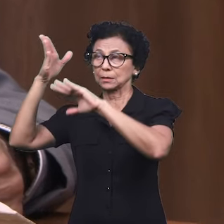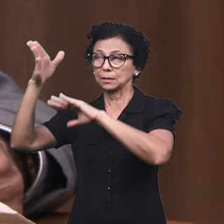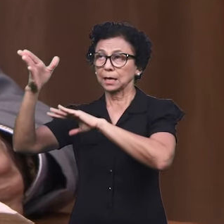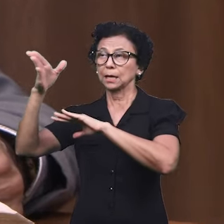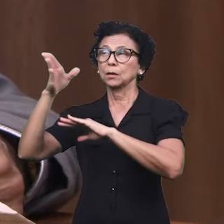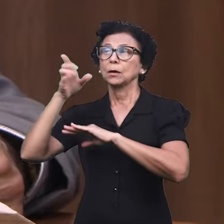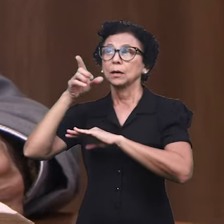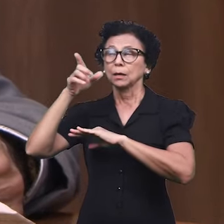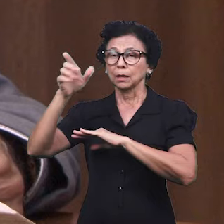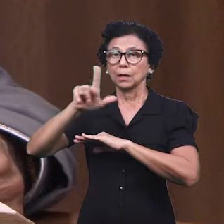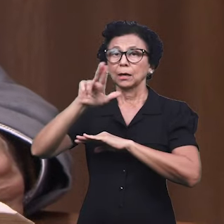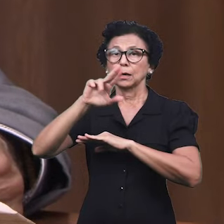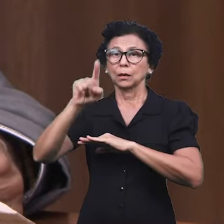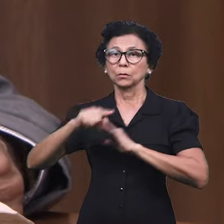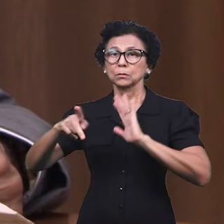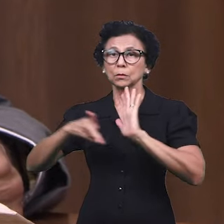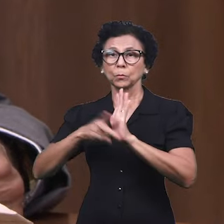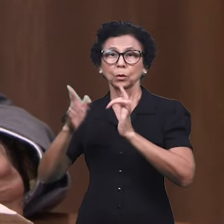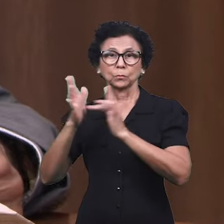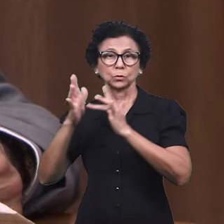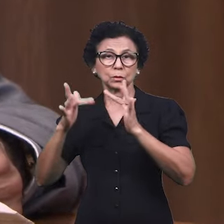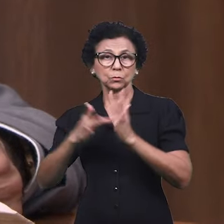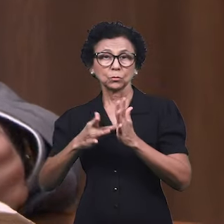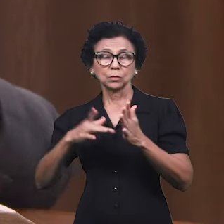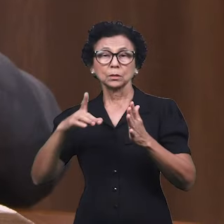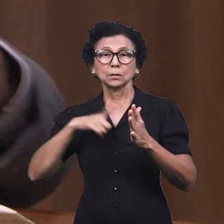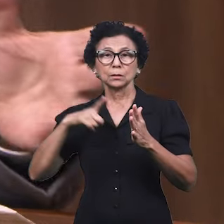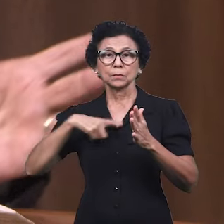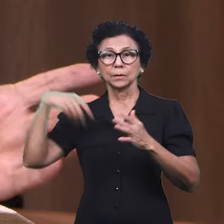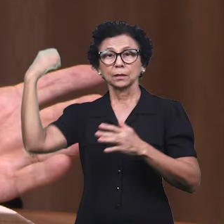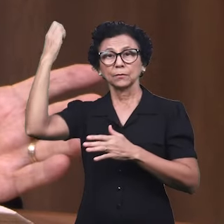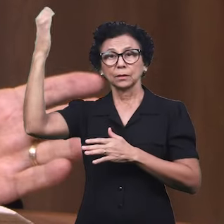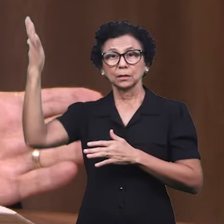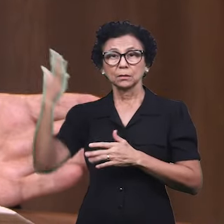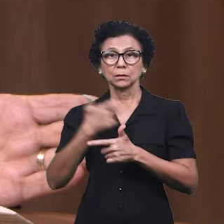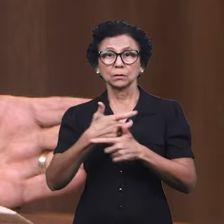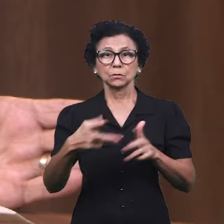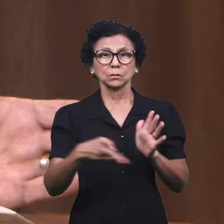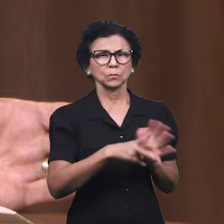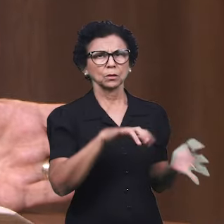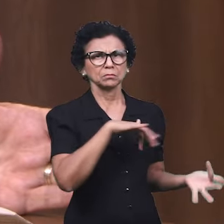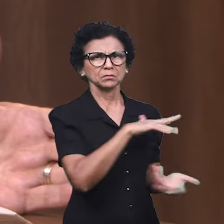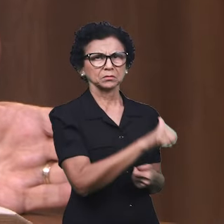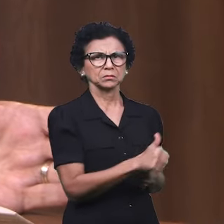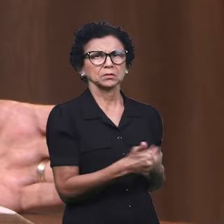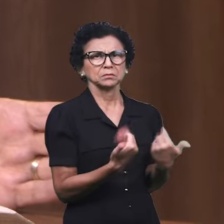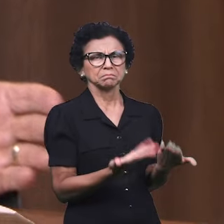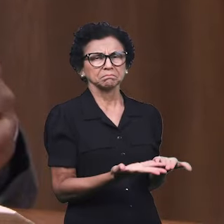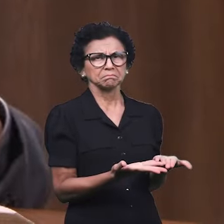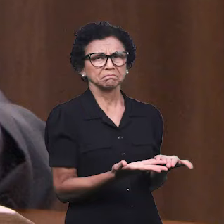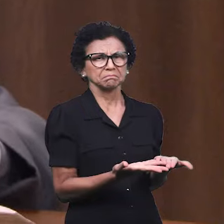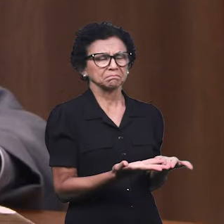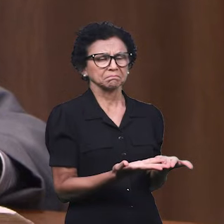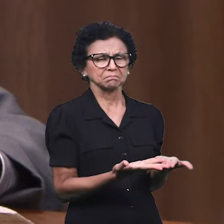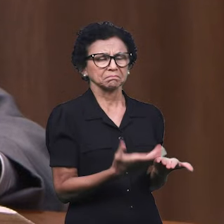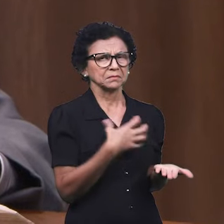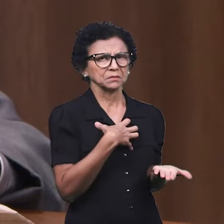revestidos da luz que é o Senhor Jesus e das revelações, onde essas coisas terrenas não fazem sentido.